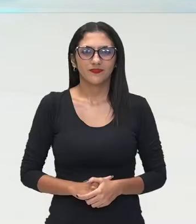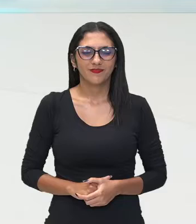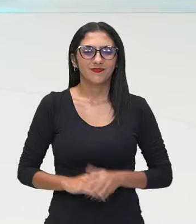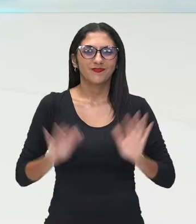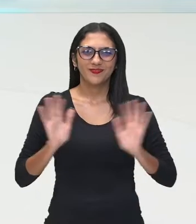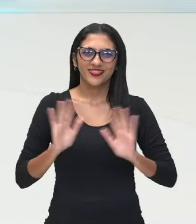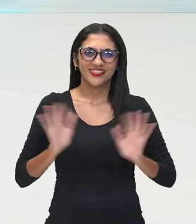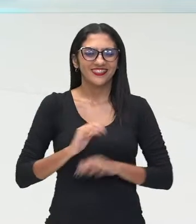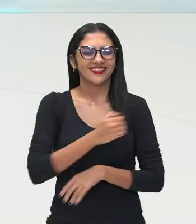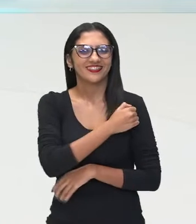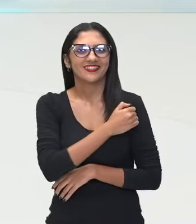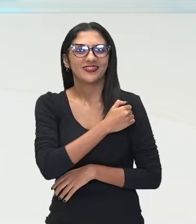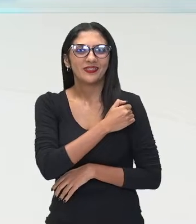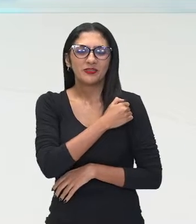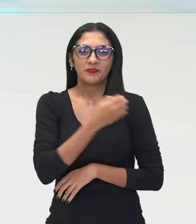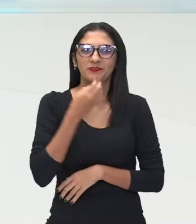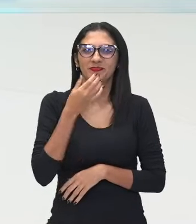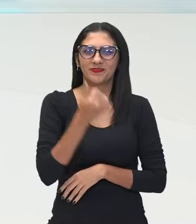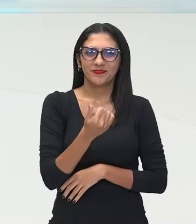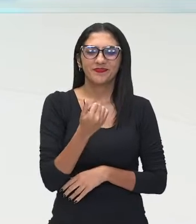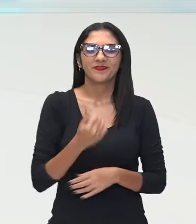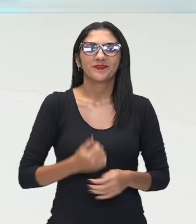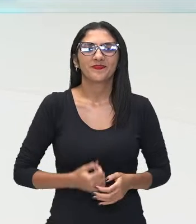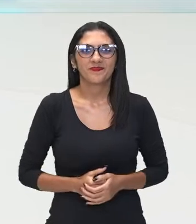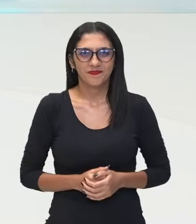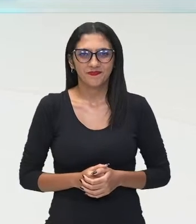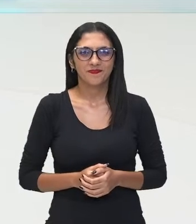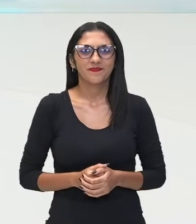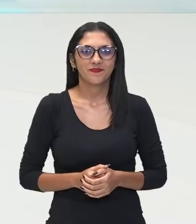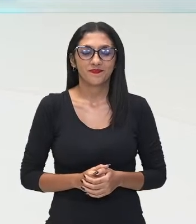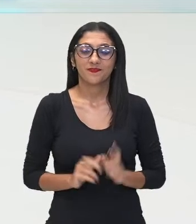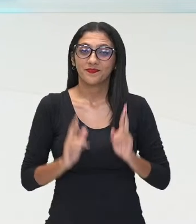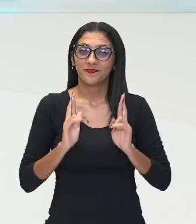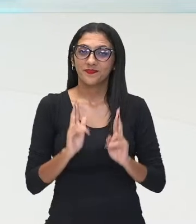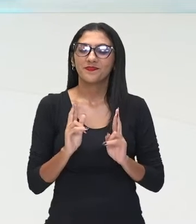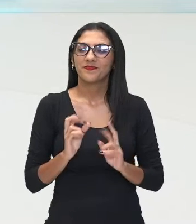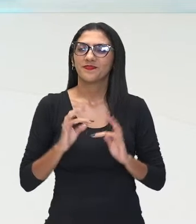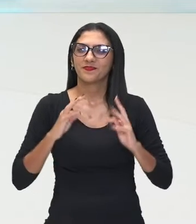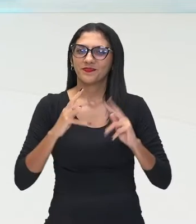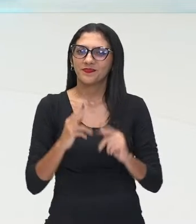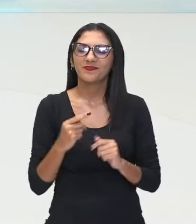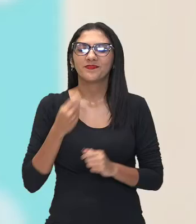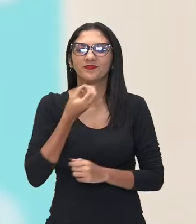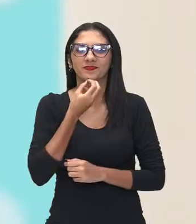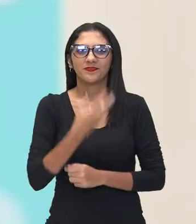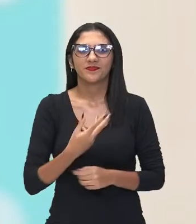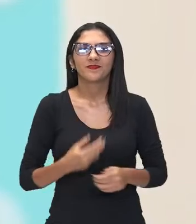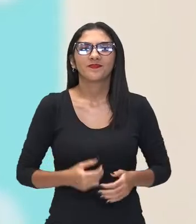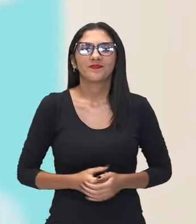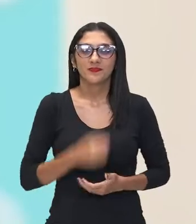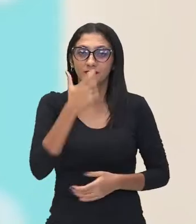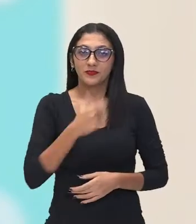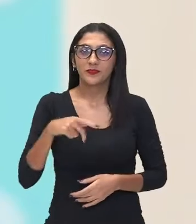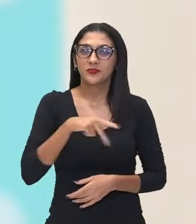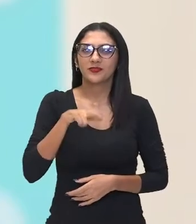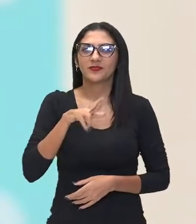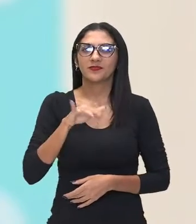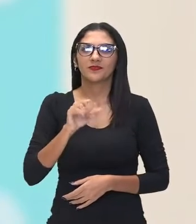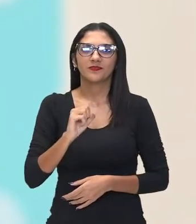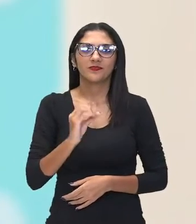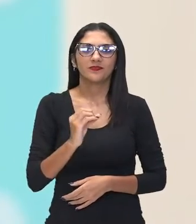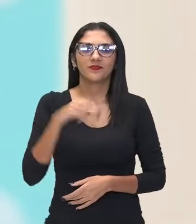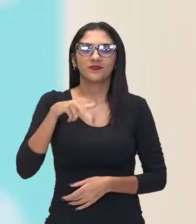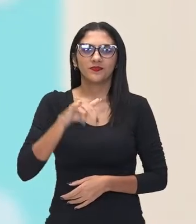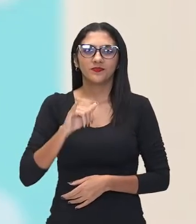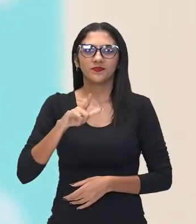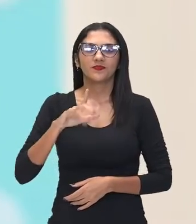Olá, queridos alunos, tudo bem com vocês? Espero que estejam todos muito bem. Eu sou a professora Risônio de